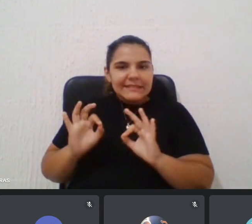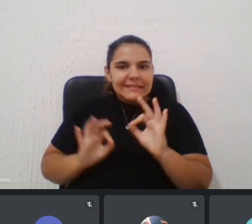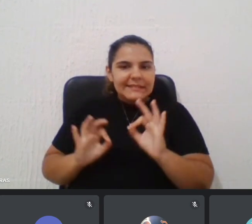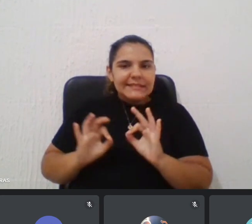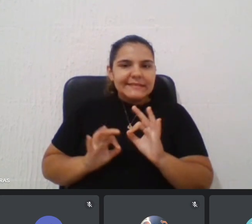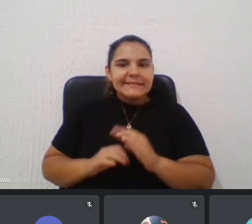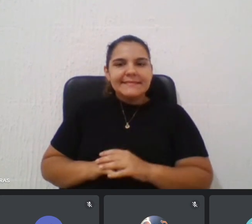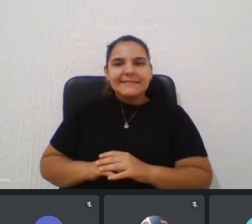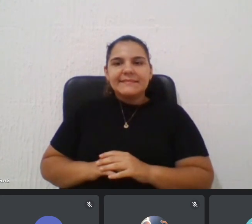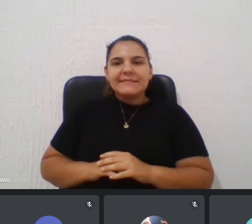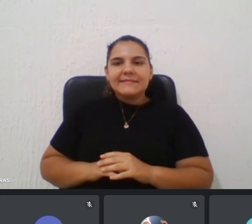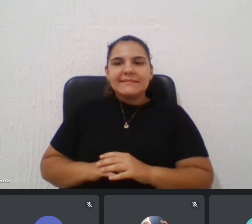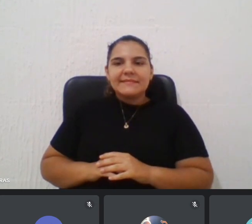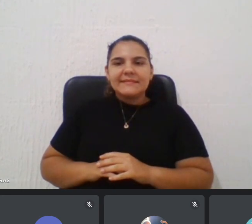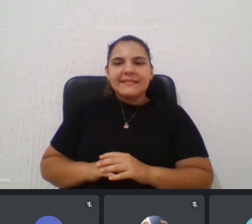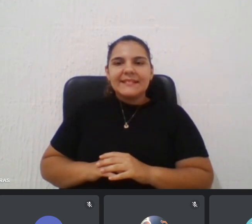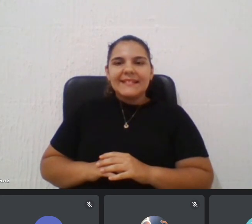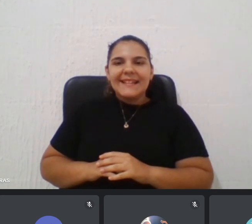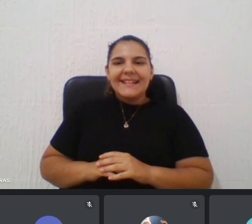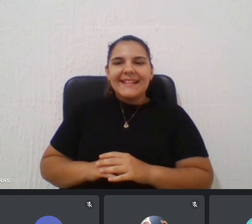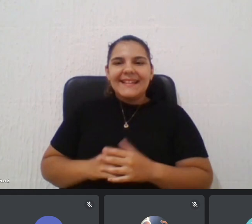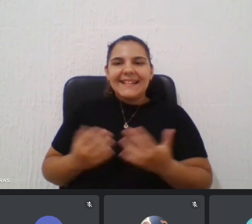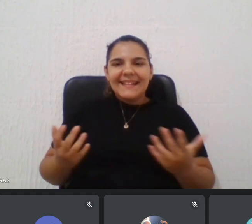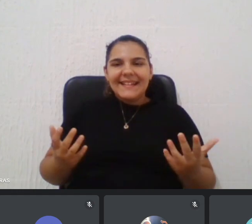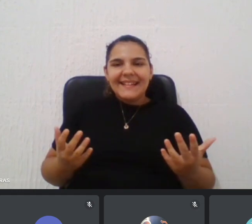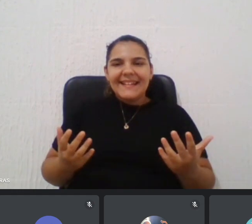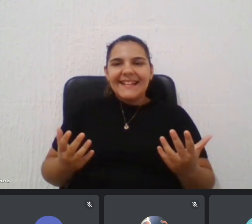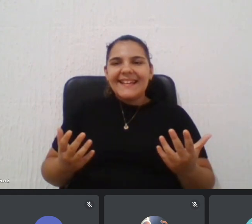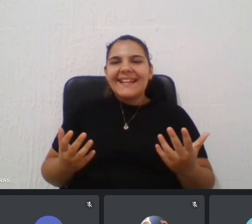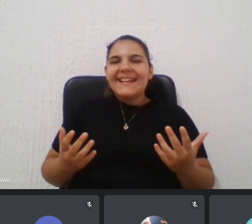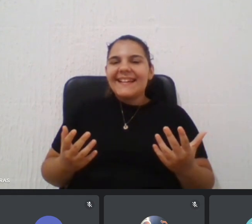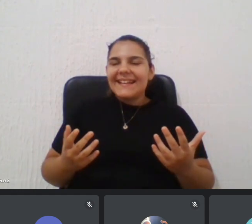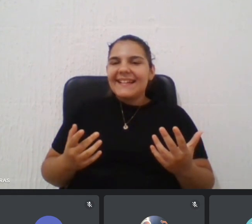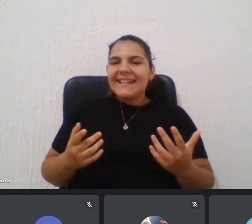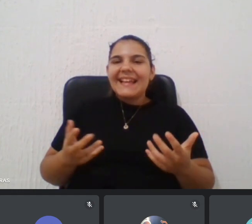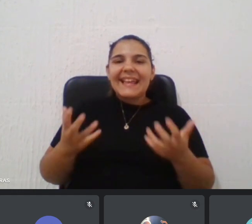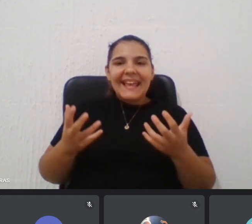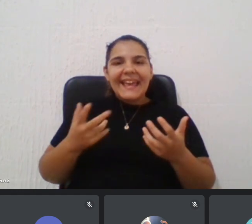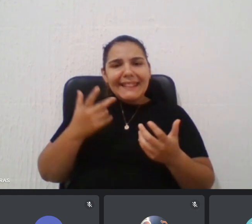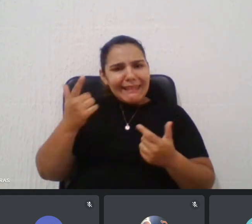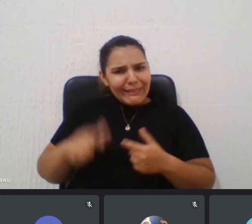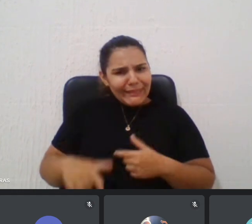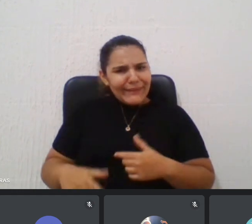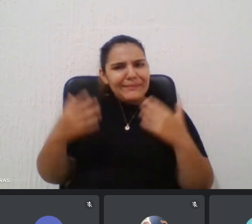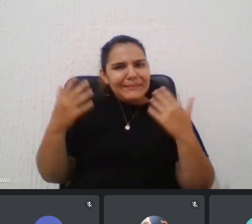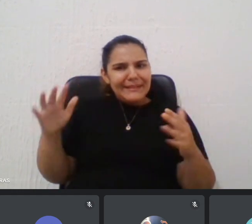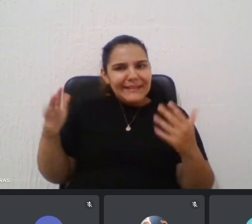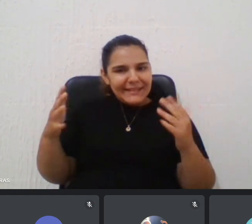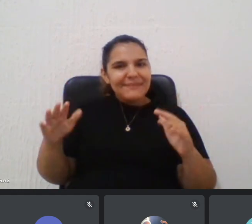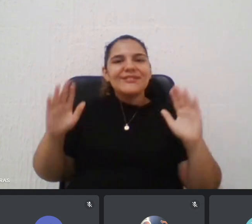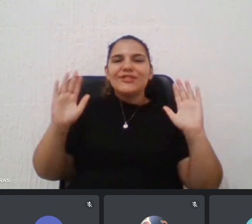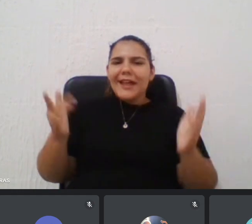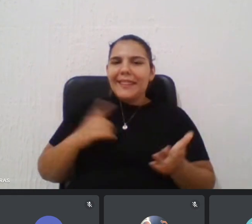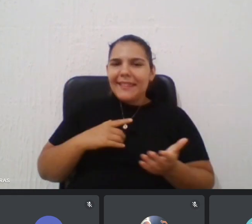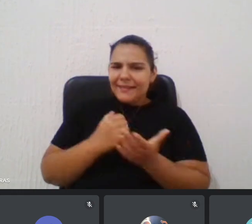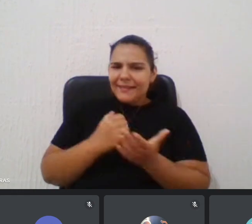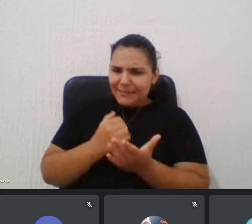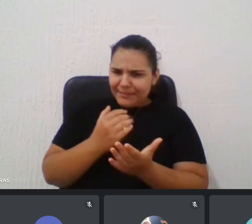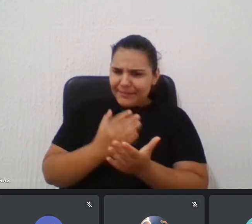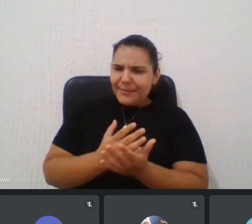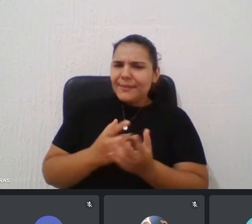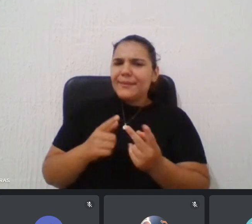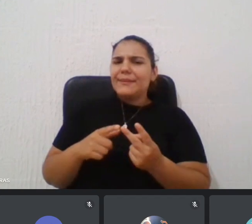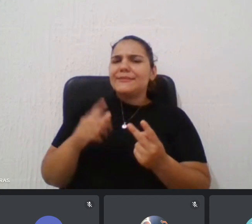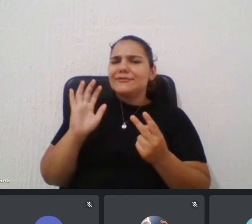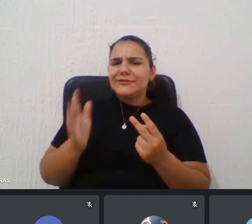cabendo todo mundo, e aí Jefferson, já querendo cantar parabéns novamente, a gente já comeu o bolo de Igor, já recomeu o bolo, porque a gente